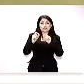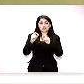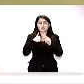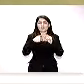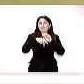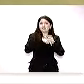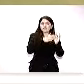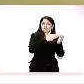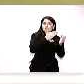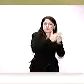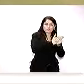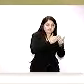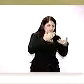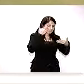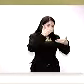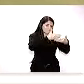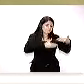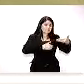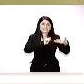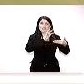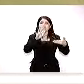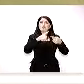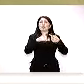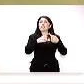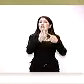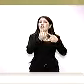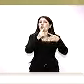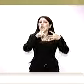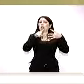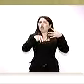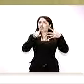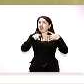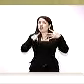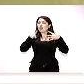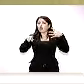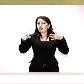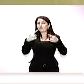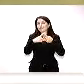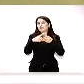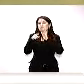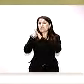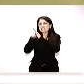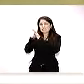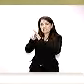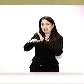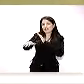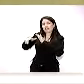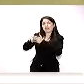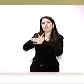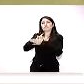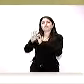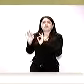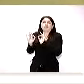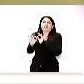autos não visualizei de forma Clara justificativas para Tais oscilações de preço seja porque a alegação da ausência de pesquisa de preços t em vista